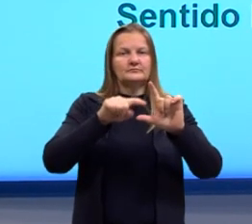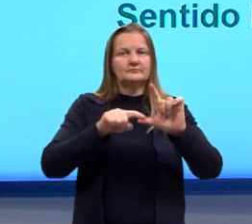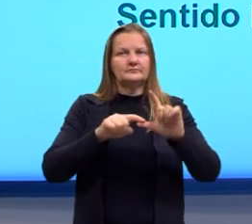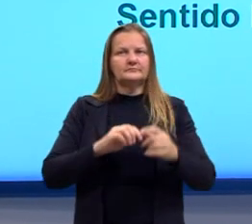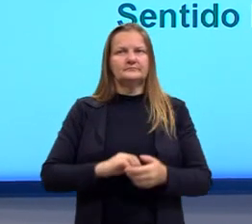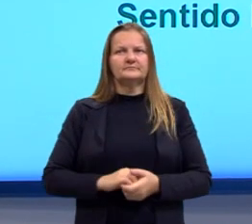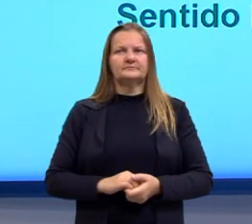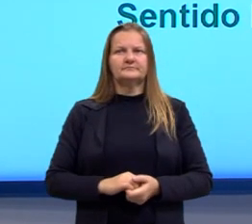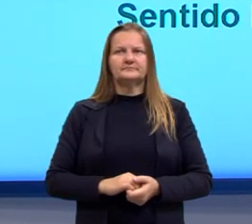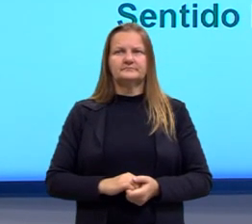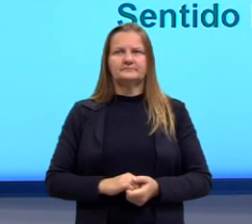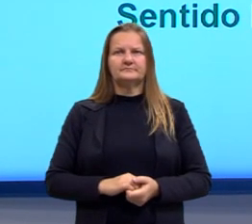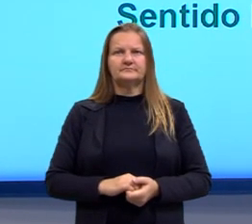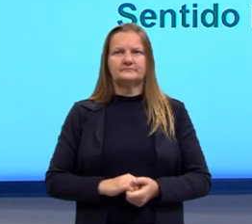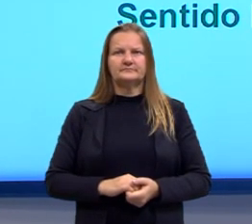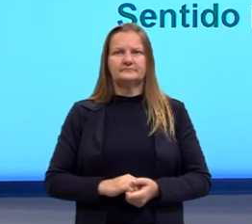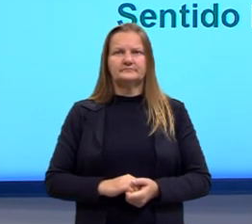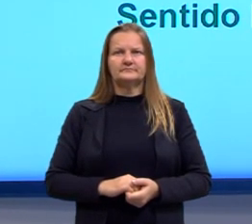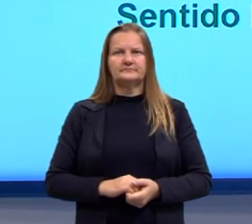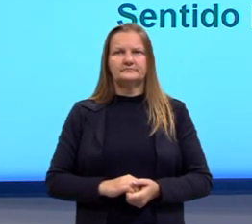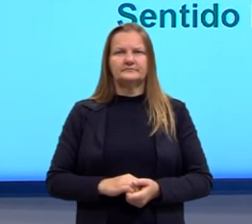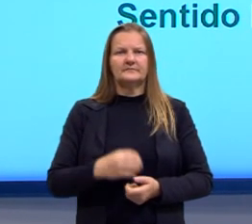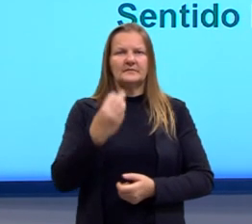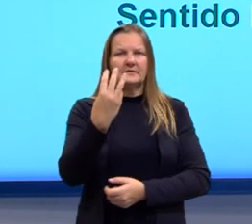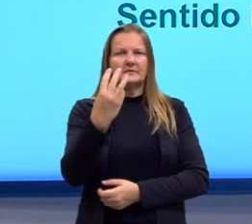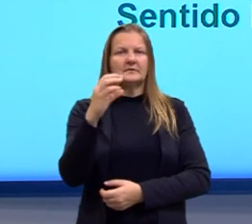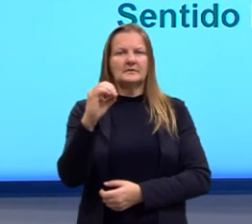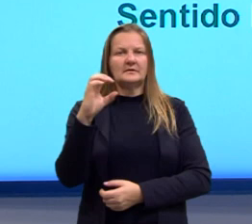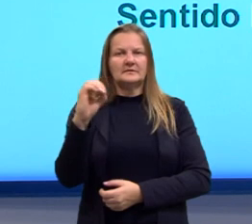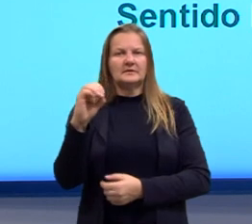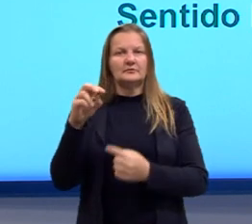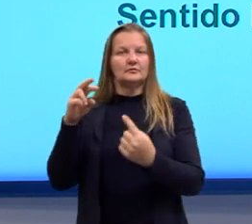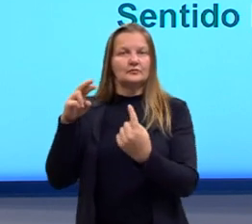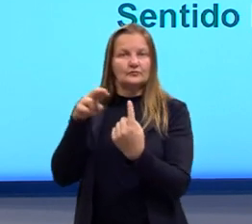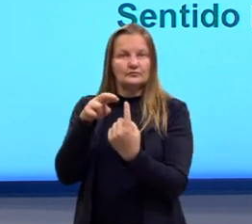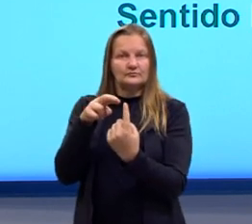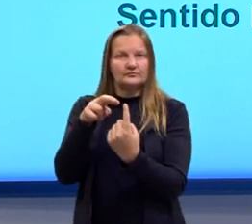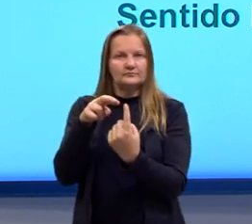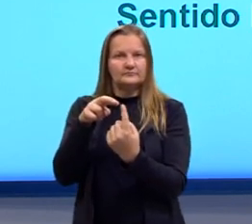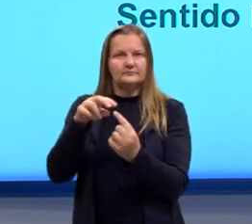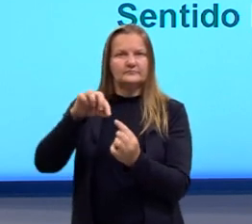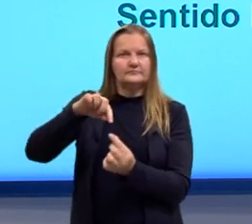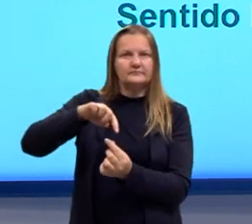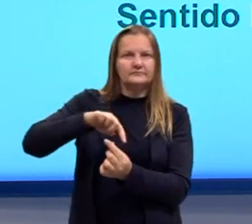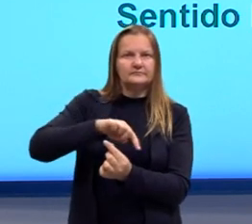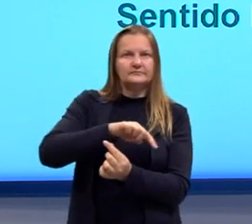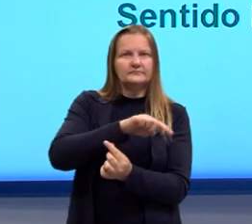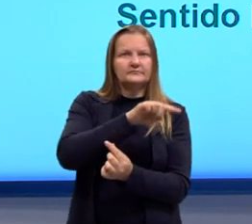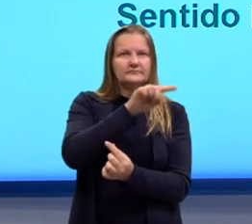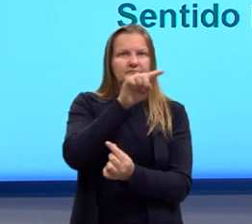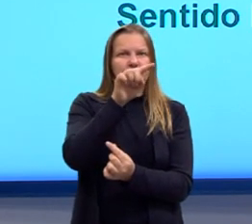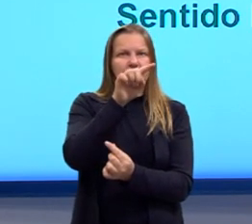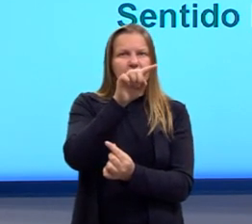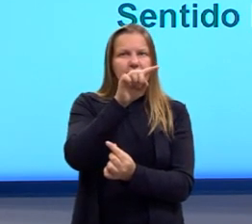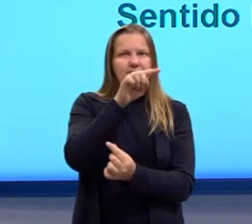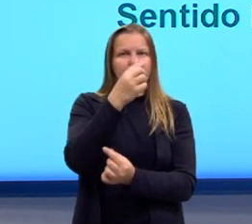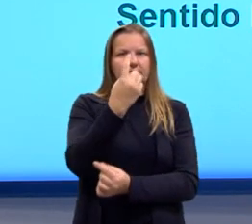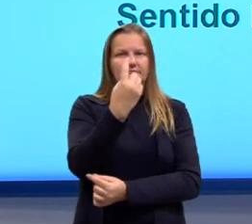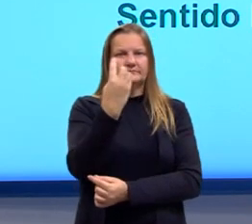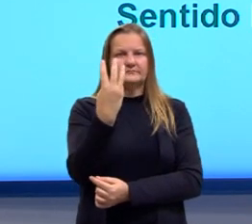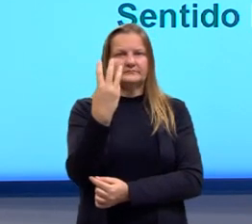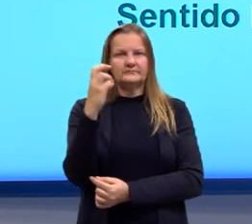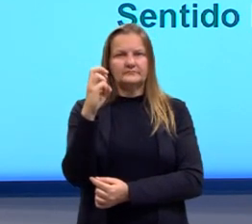ficaria samplitude bom então nós estamos em 300 graus e buscamos chegar em